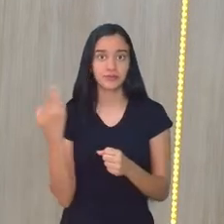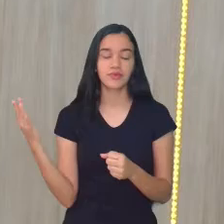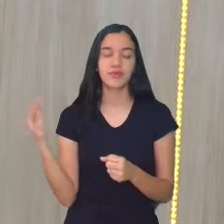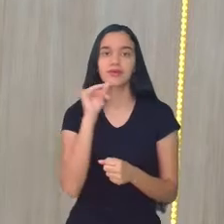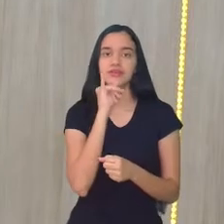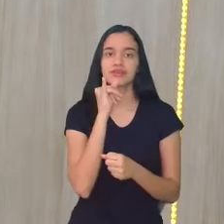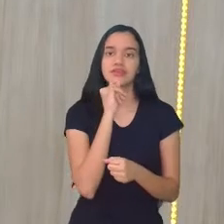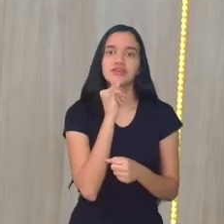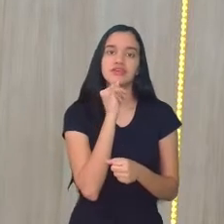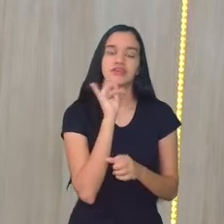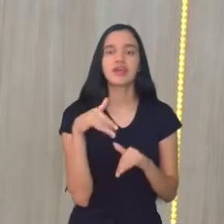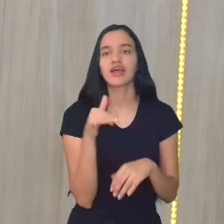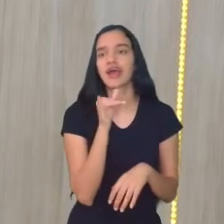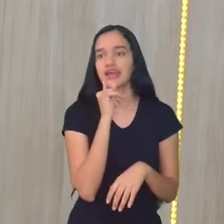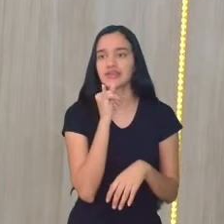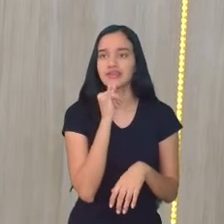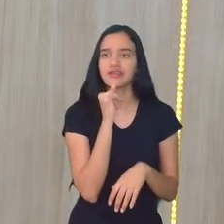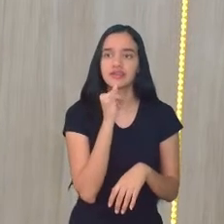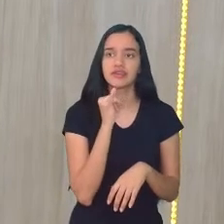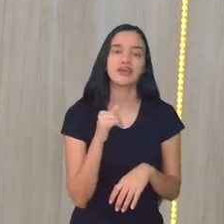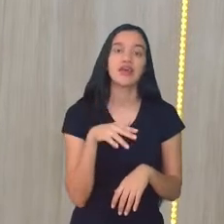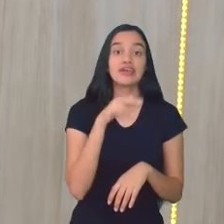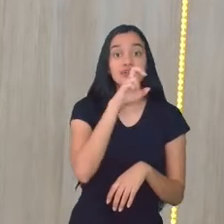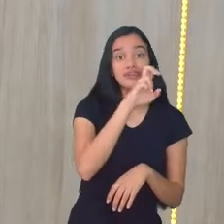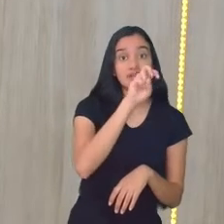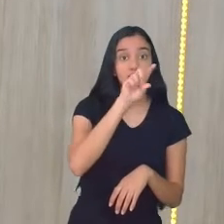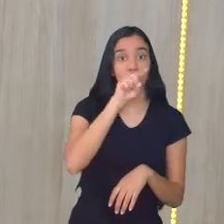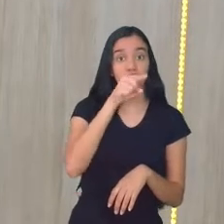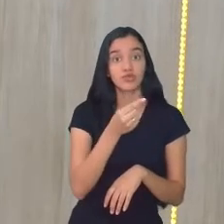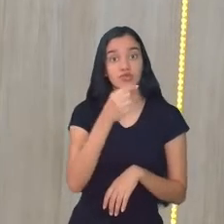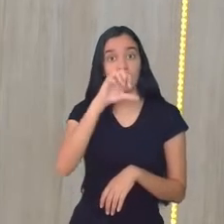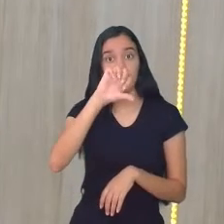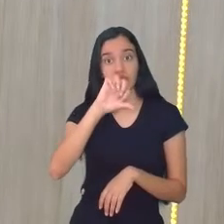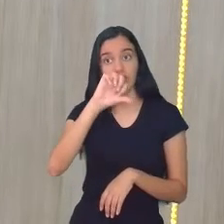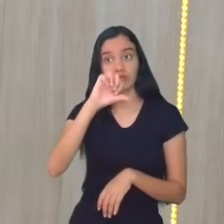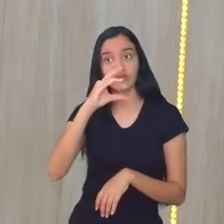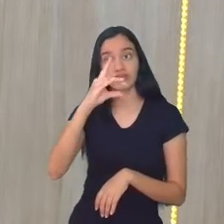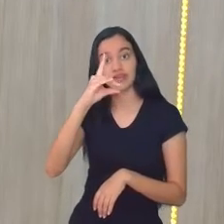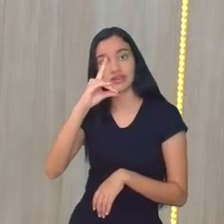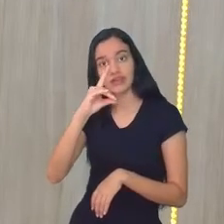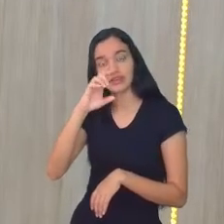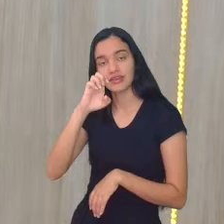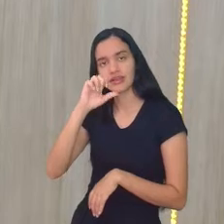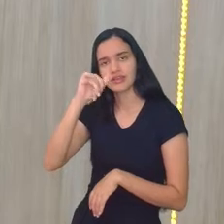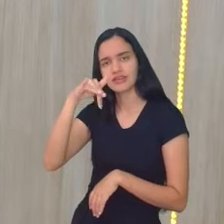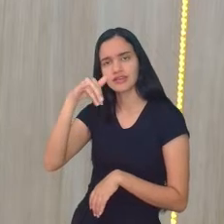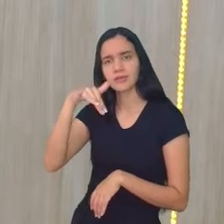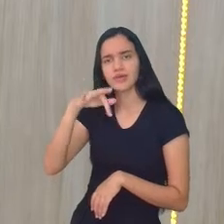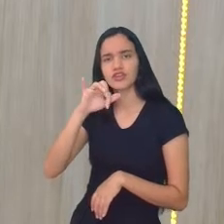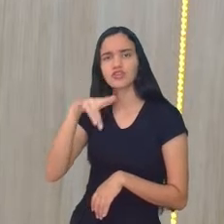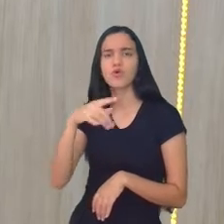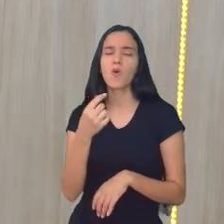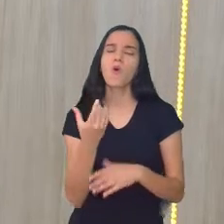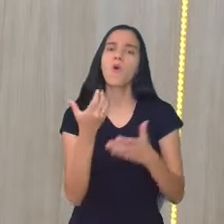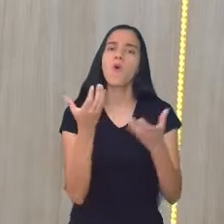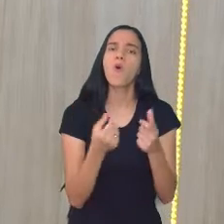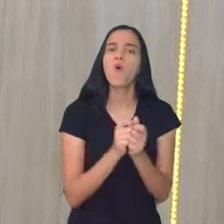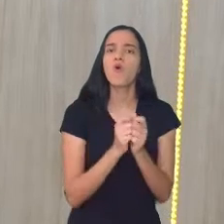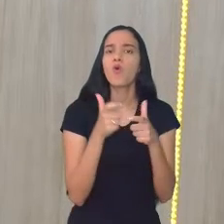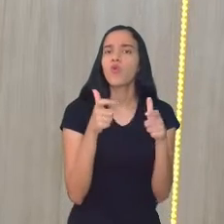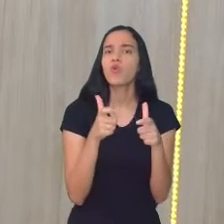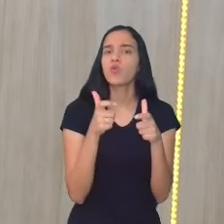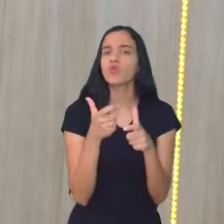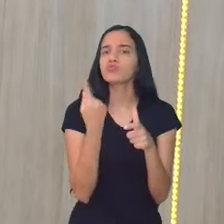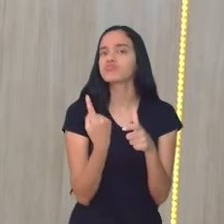exemplo. Vamos dizer que eu tenho 5,9 decímetros. Ora, onde é que está a minha unidade?